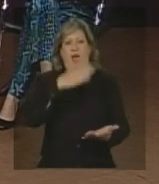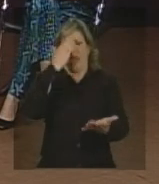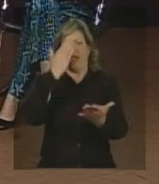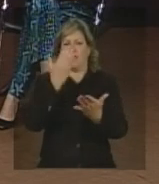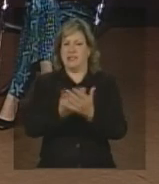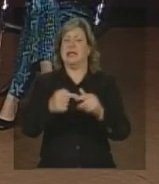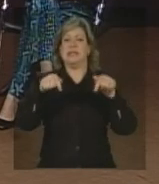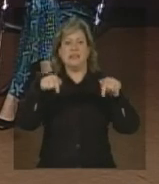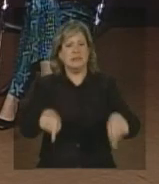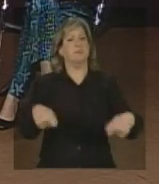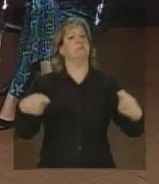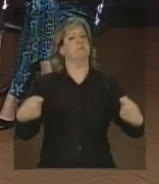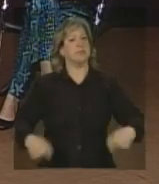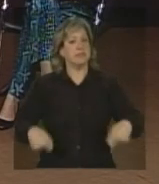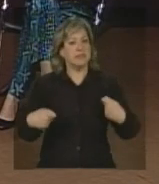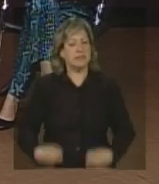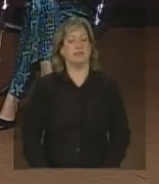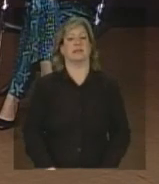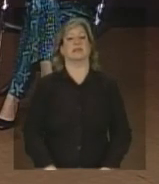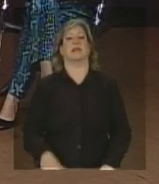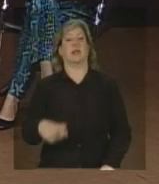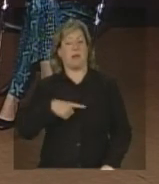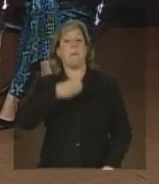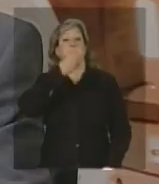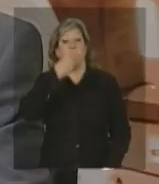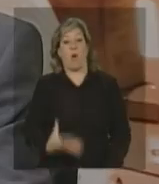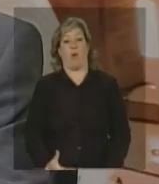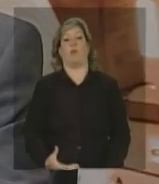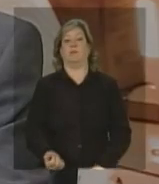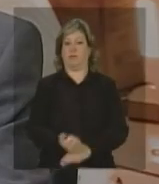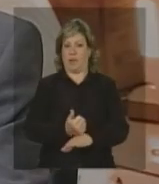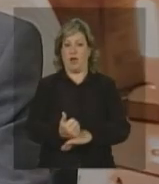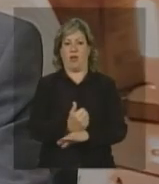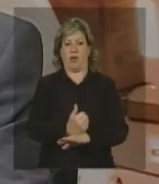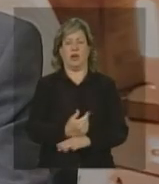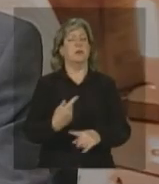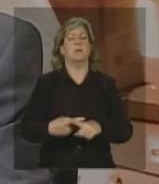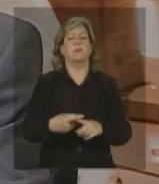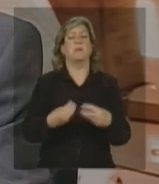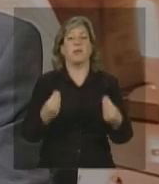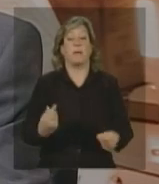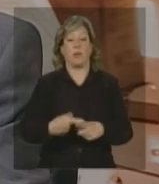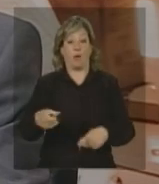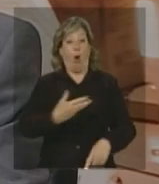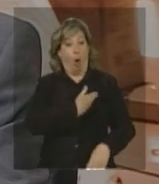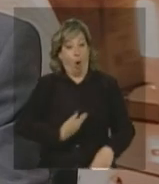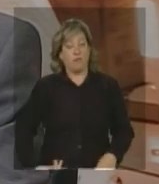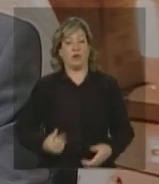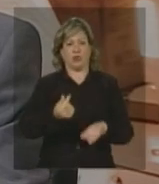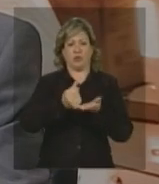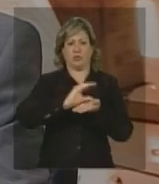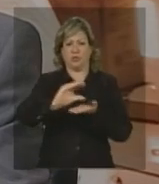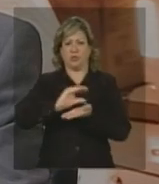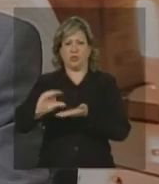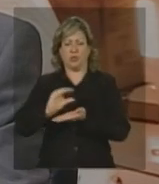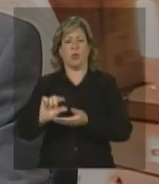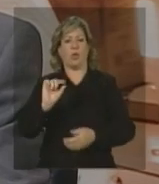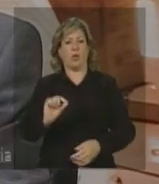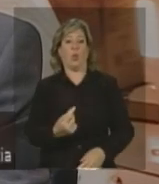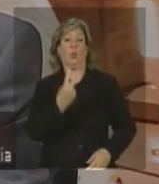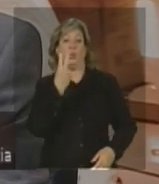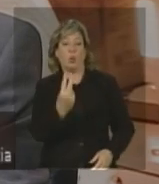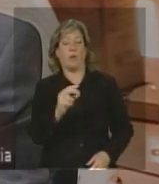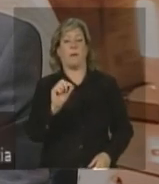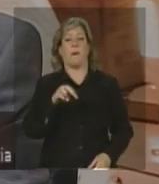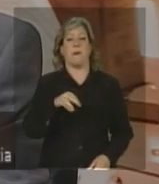um modelo que traz bastante eficácia. Por quê? O governo tem investido, inclusive, na dupla matrícula, né,